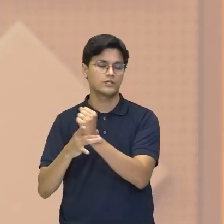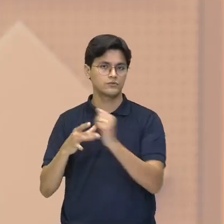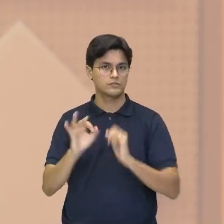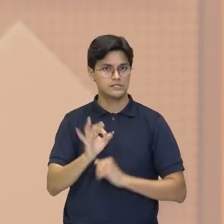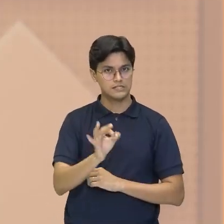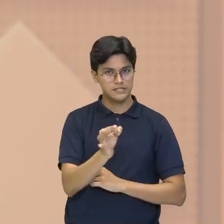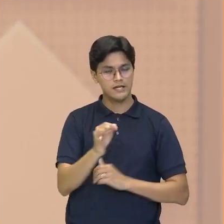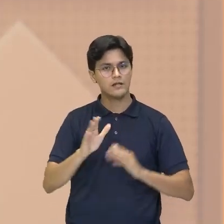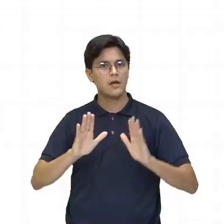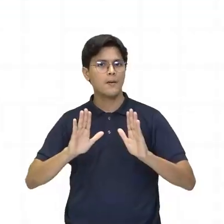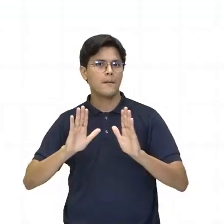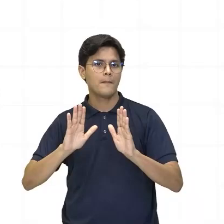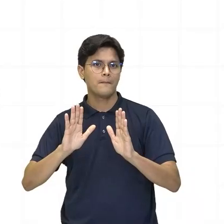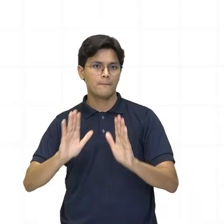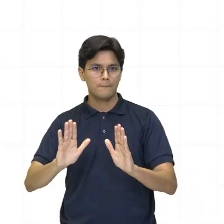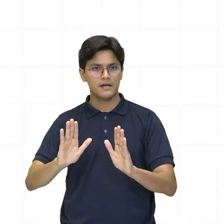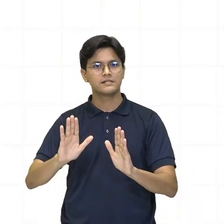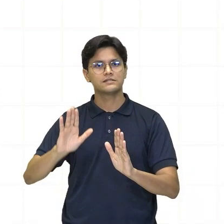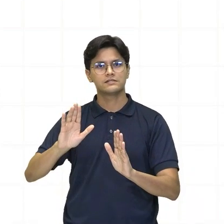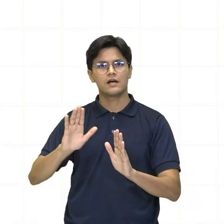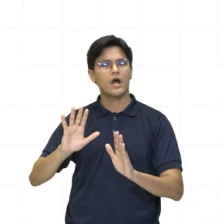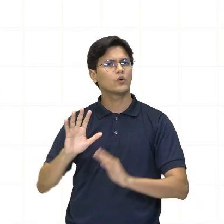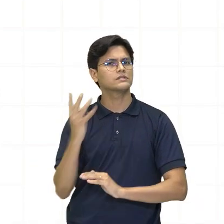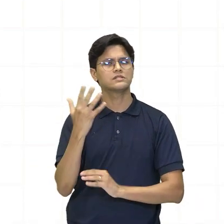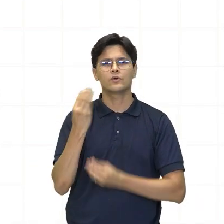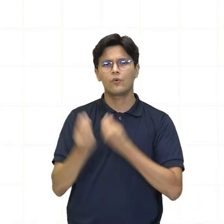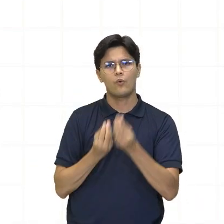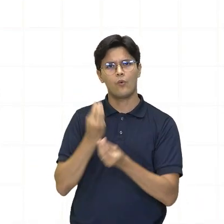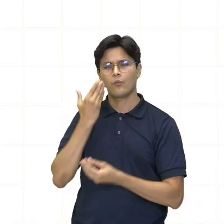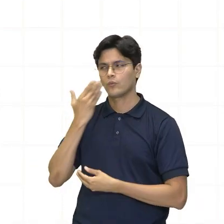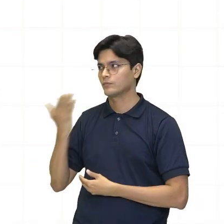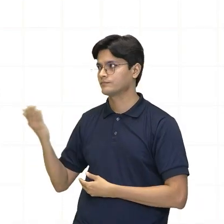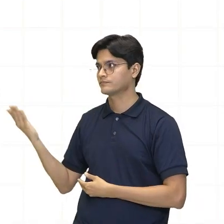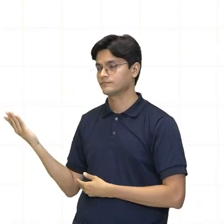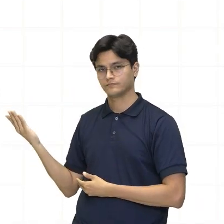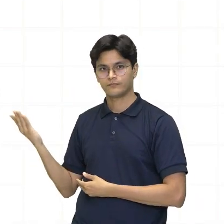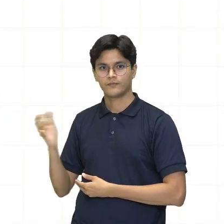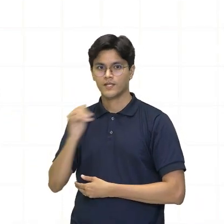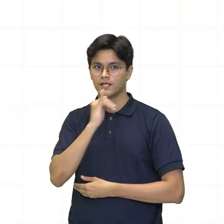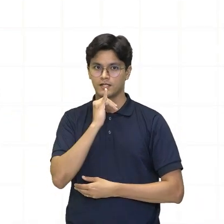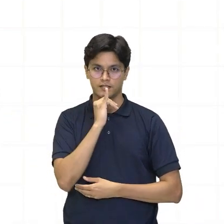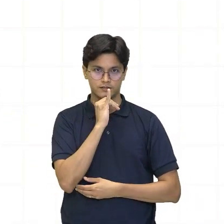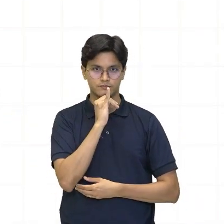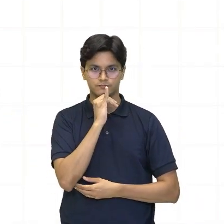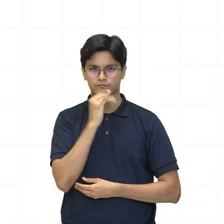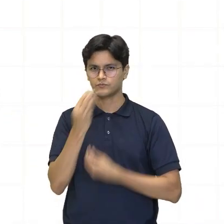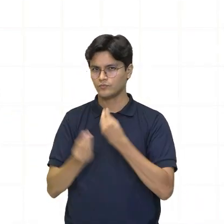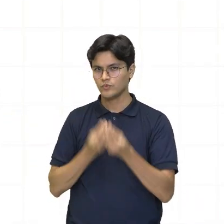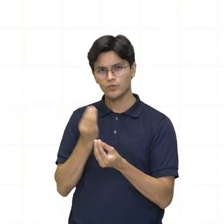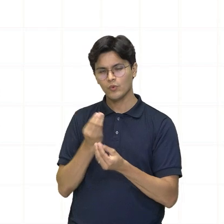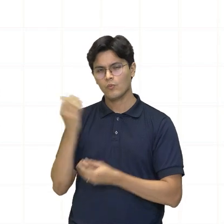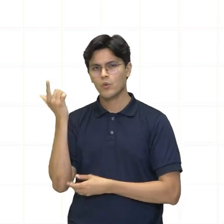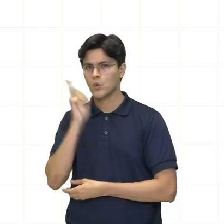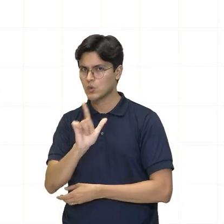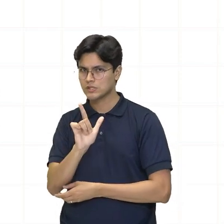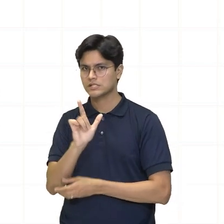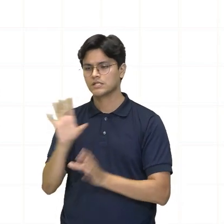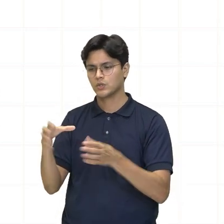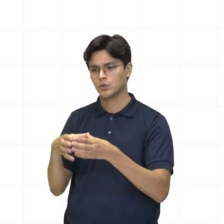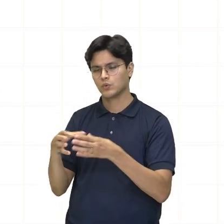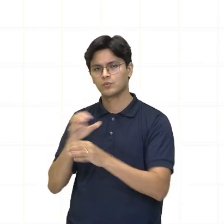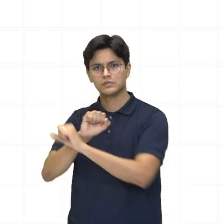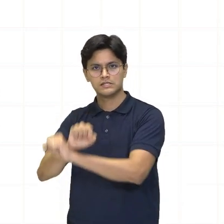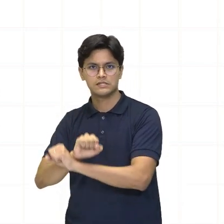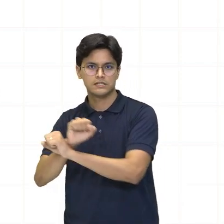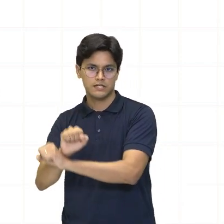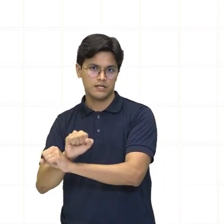a escravização doméstica. Guerras era o meio que se obtinha os cativos, então